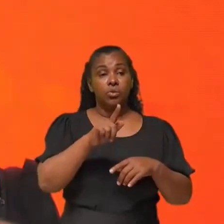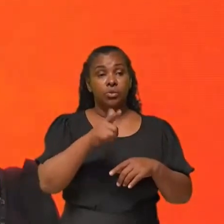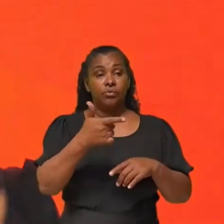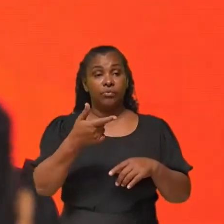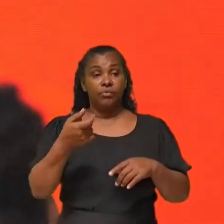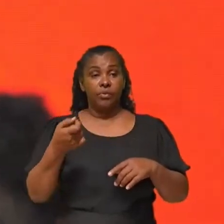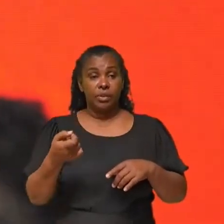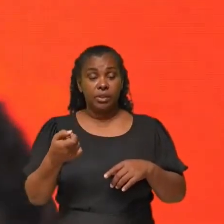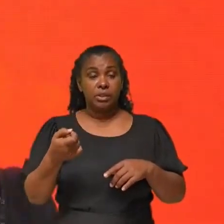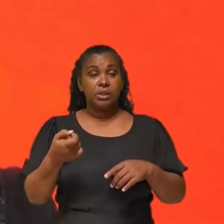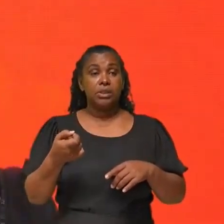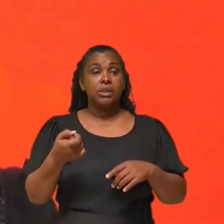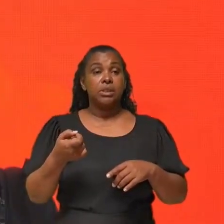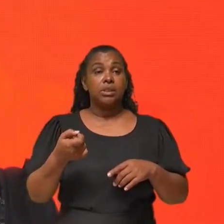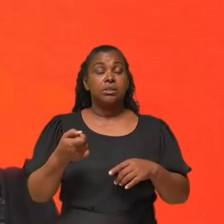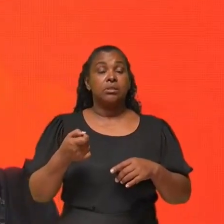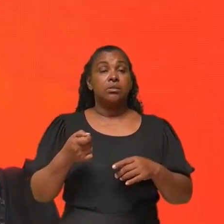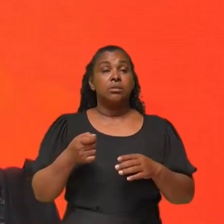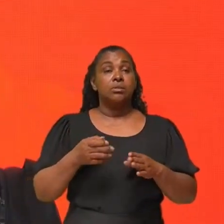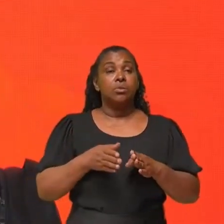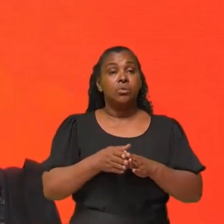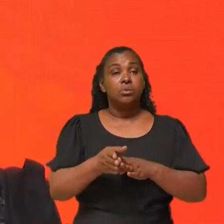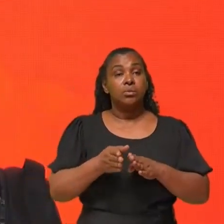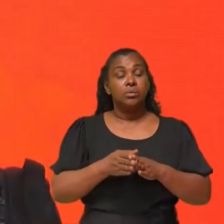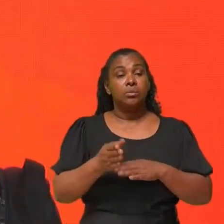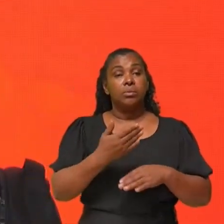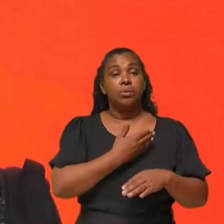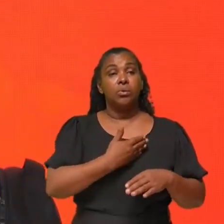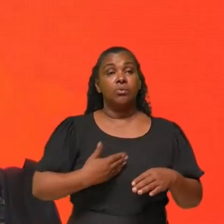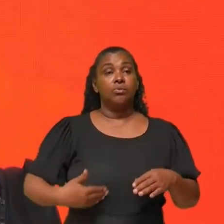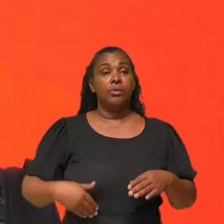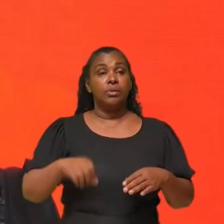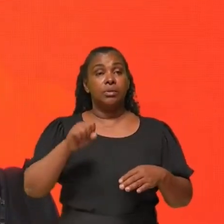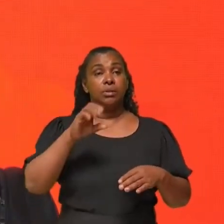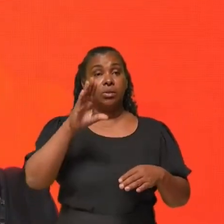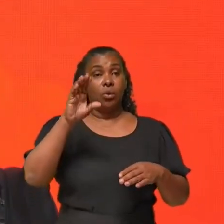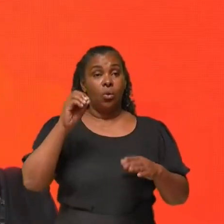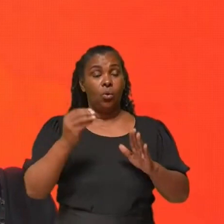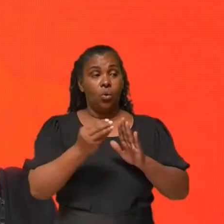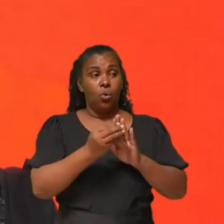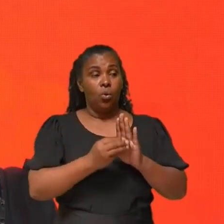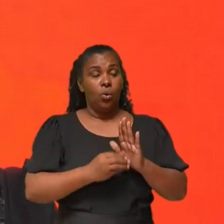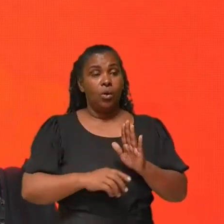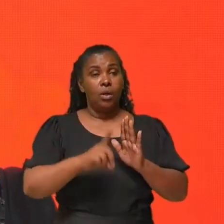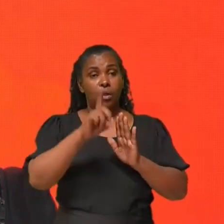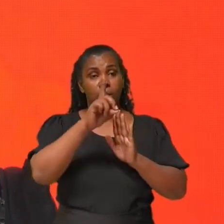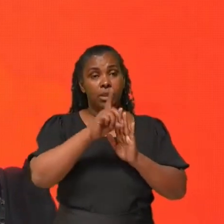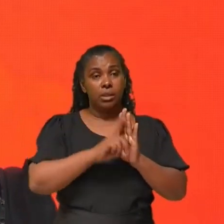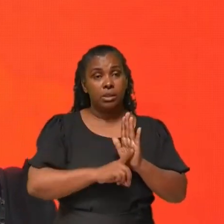nosso governo, pela SECOM, colocando nessa declaração o tema